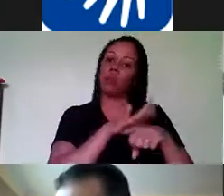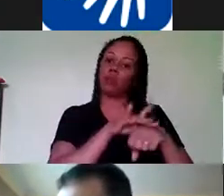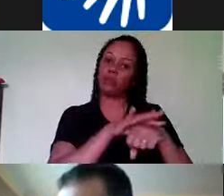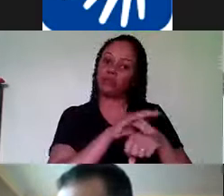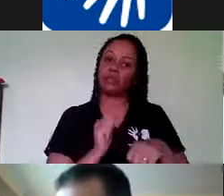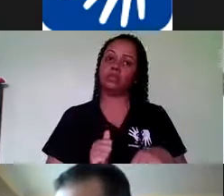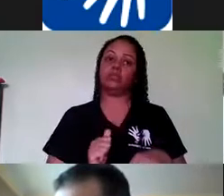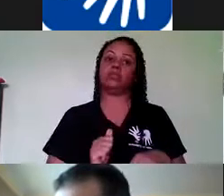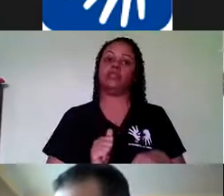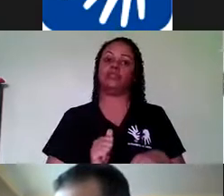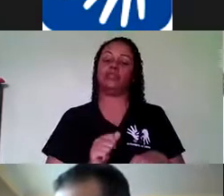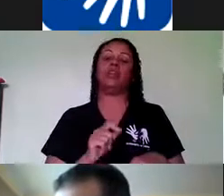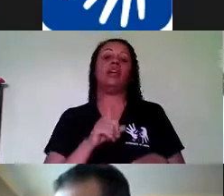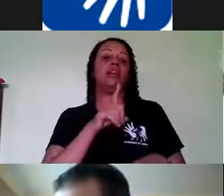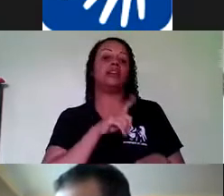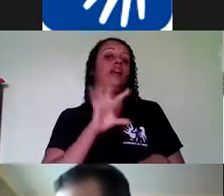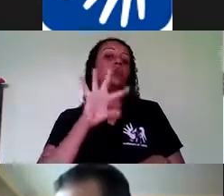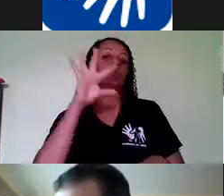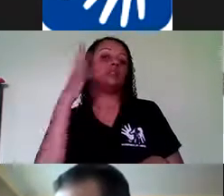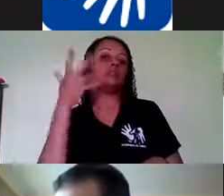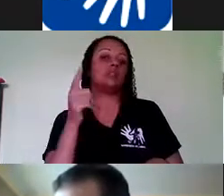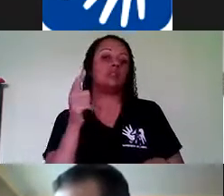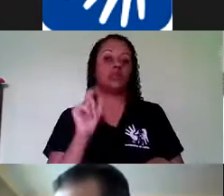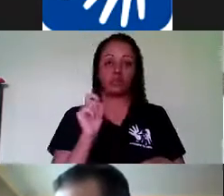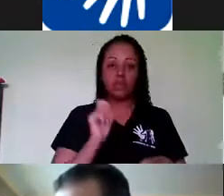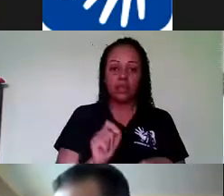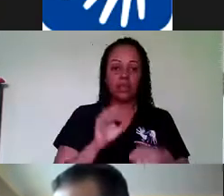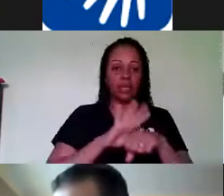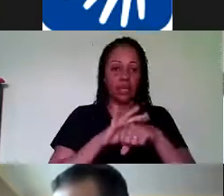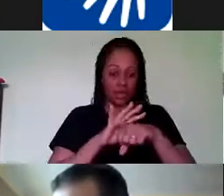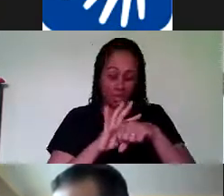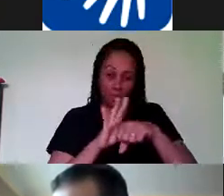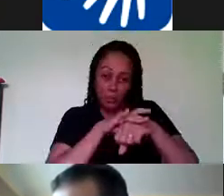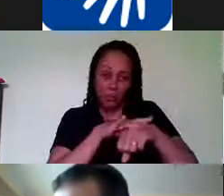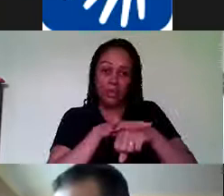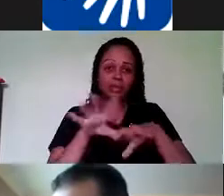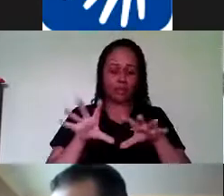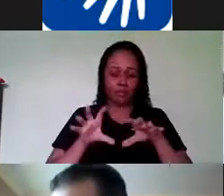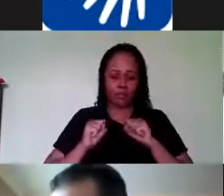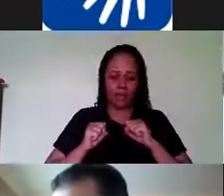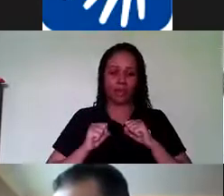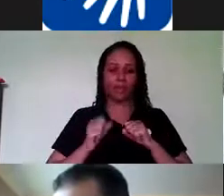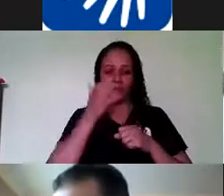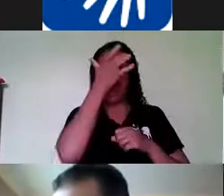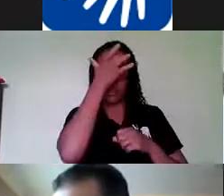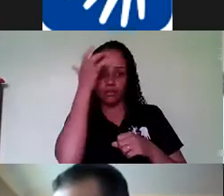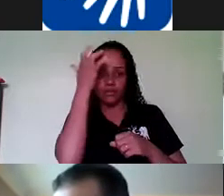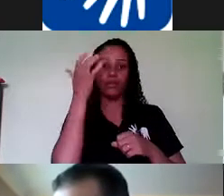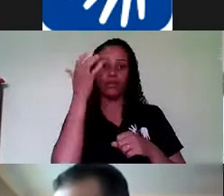está deixando sequelas, e algumas delas deficientes, porque eu conheço pessoas que ficaram